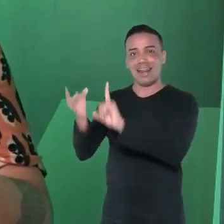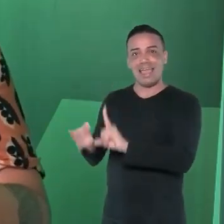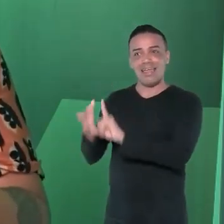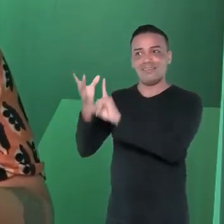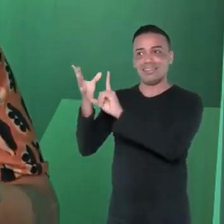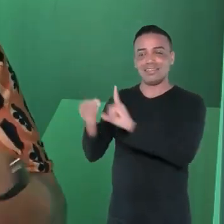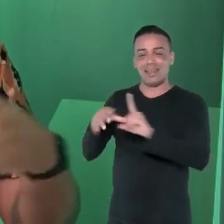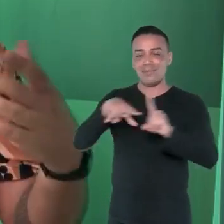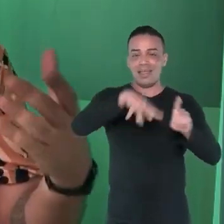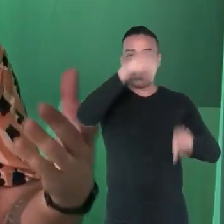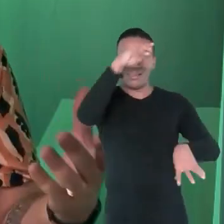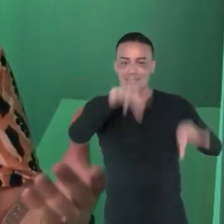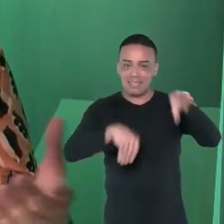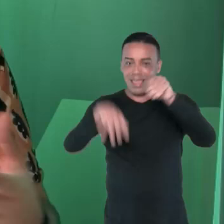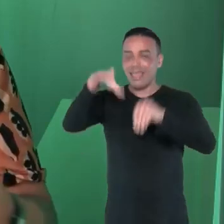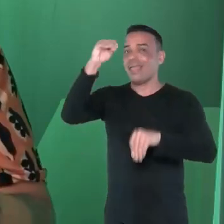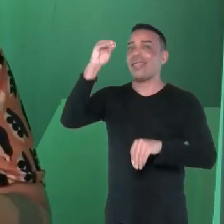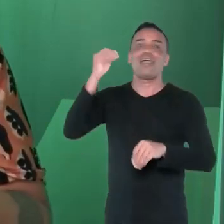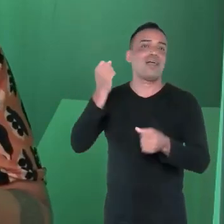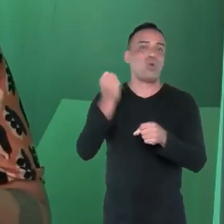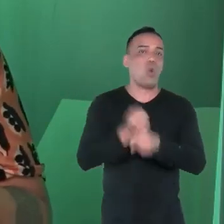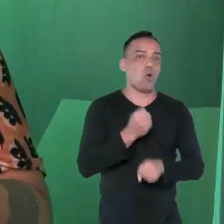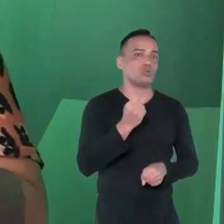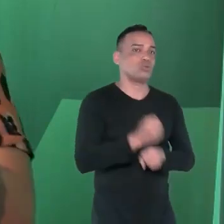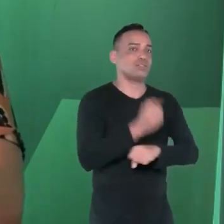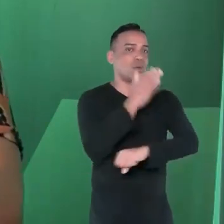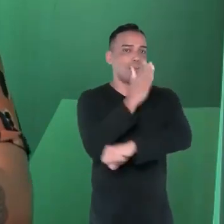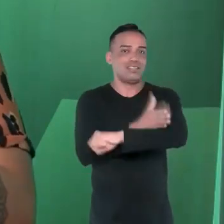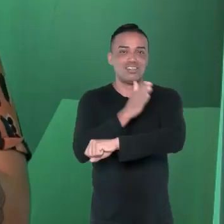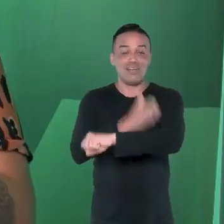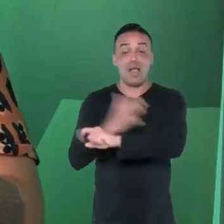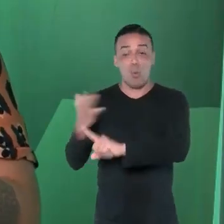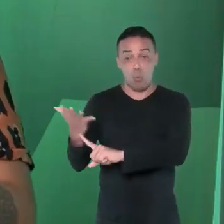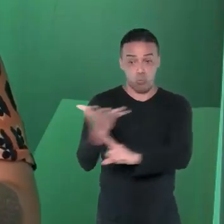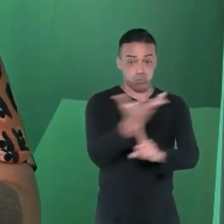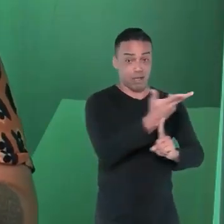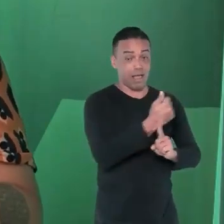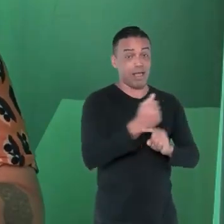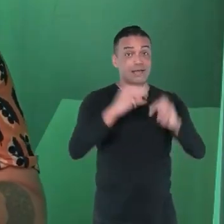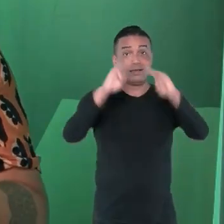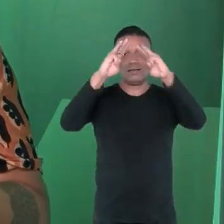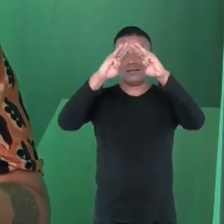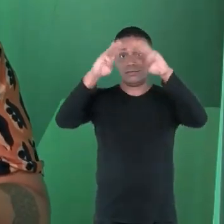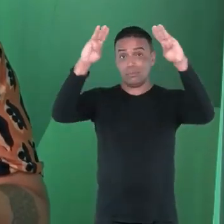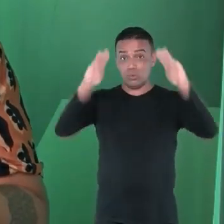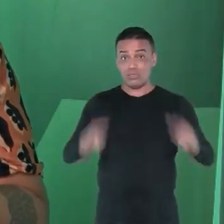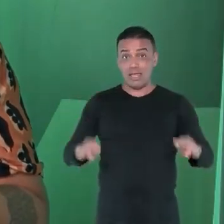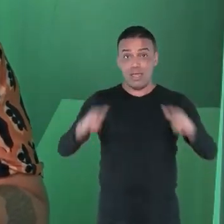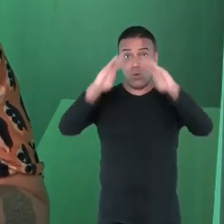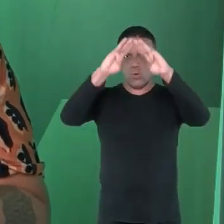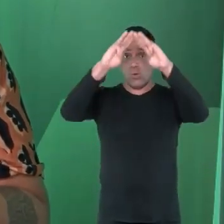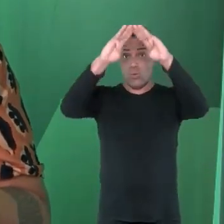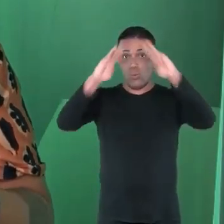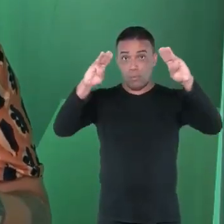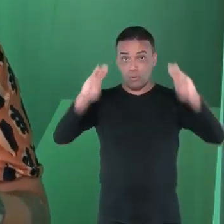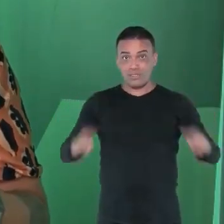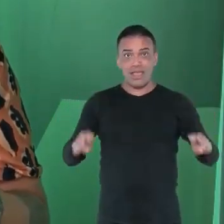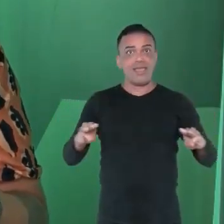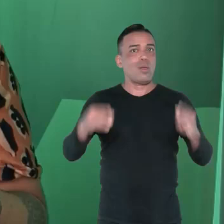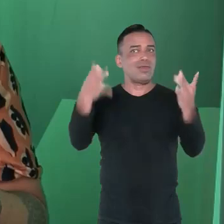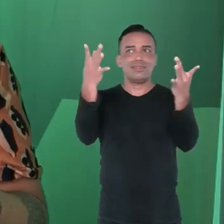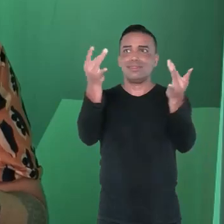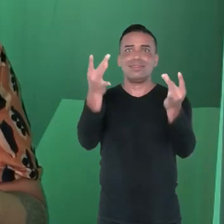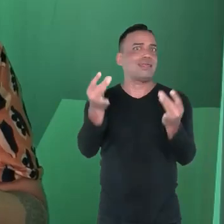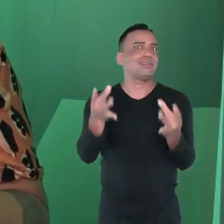esses castelos, essas construções medievais, as obras de arte e os museus que ele visita, ele faz uma descrição muito